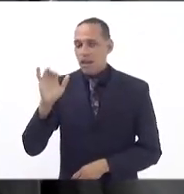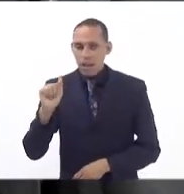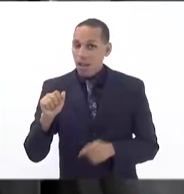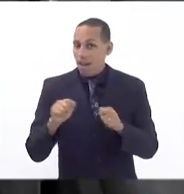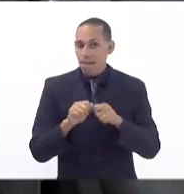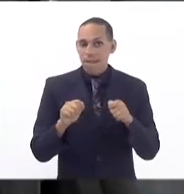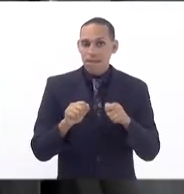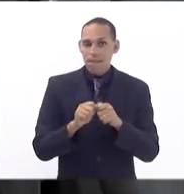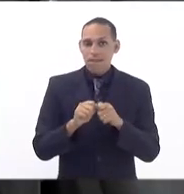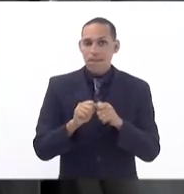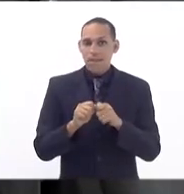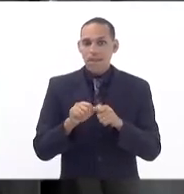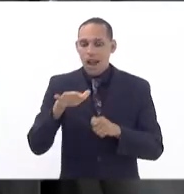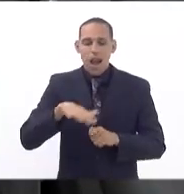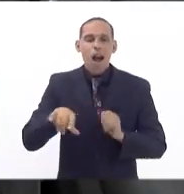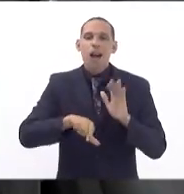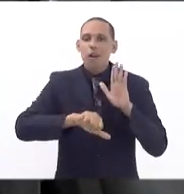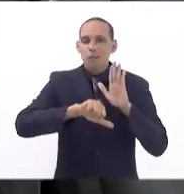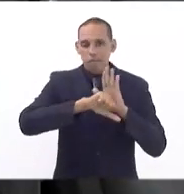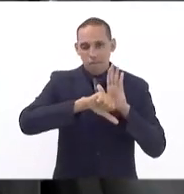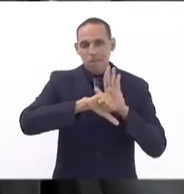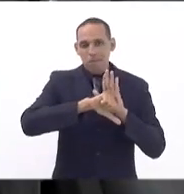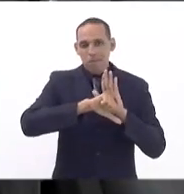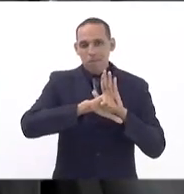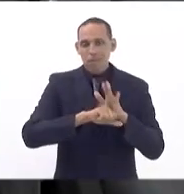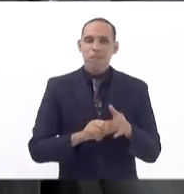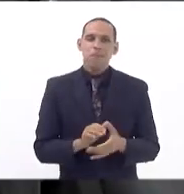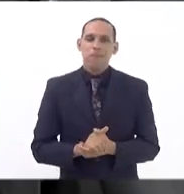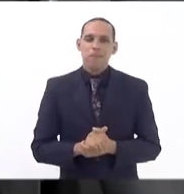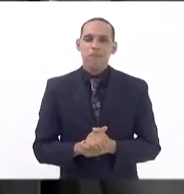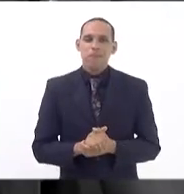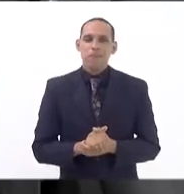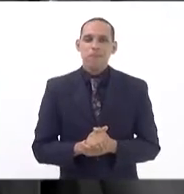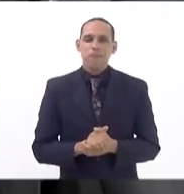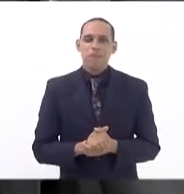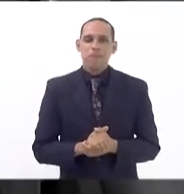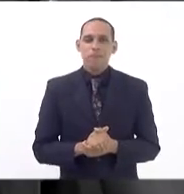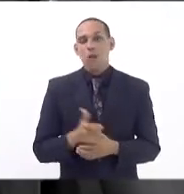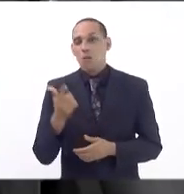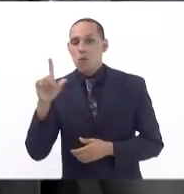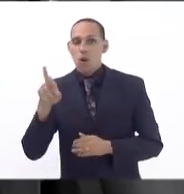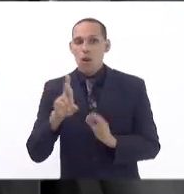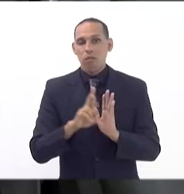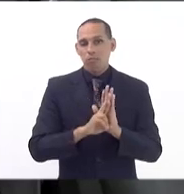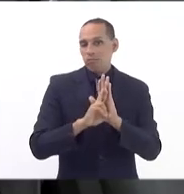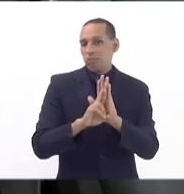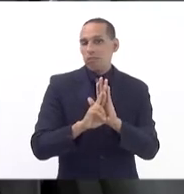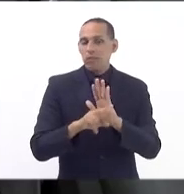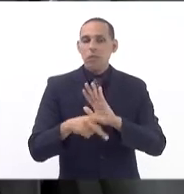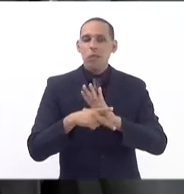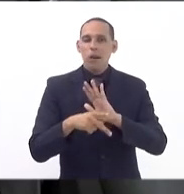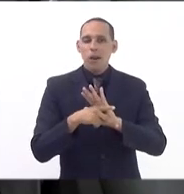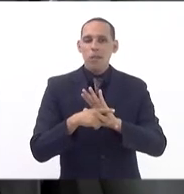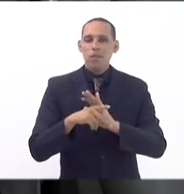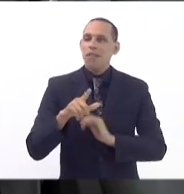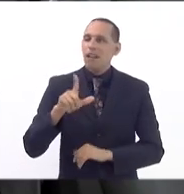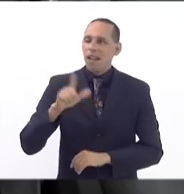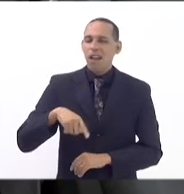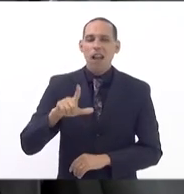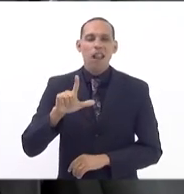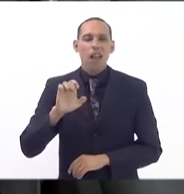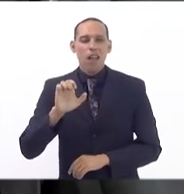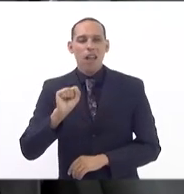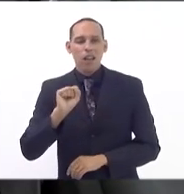área penal Oi e o representasse já foi embora que é o meu Lessa